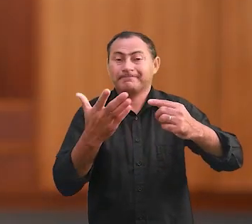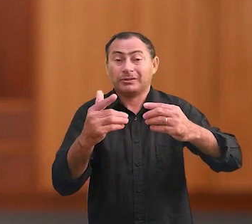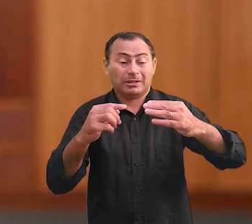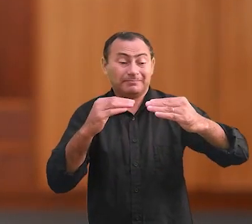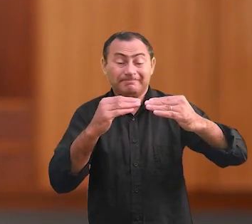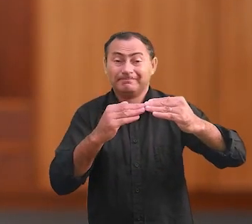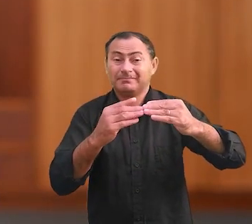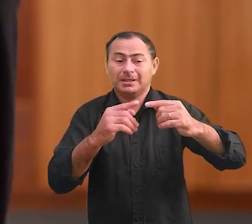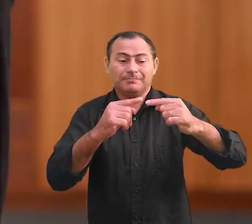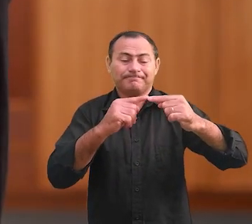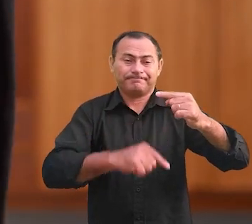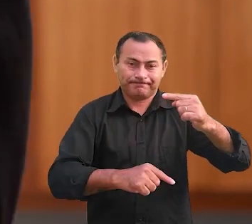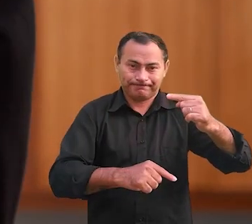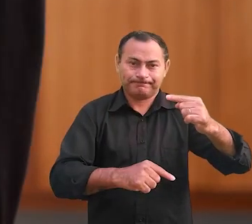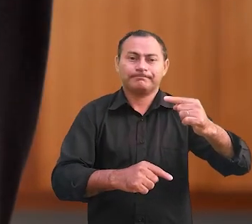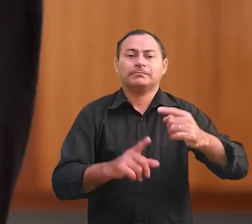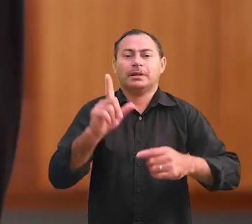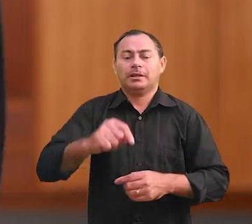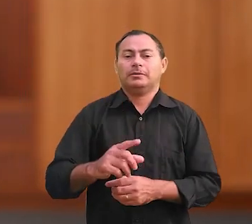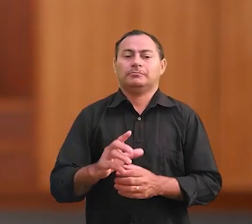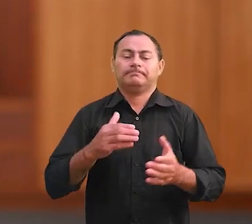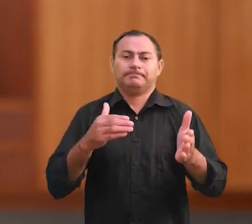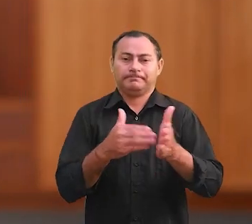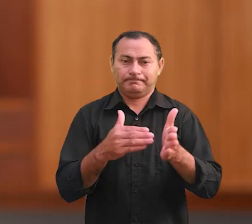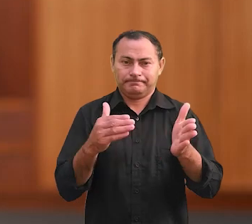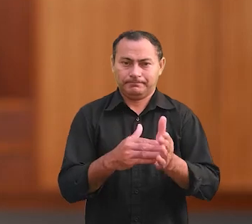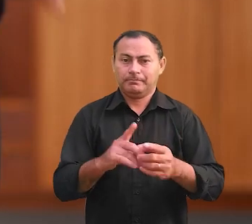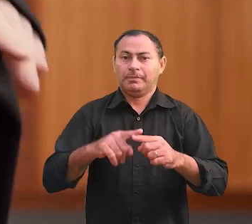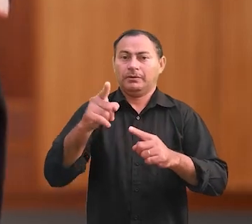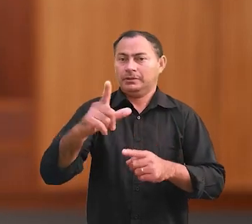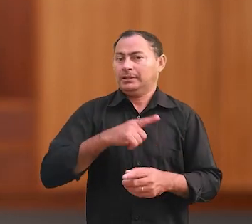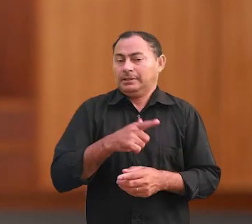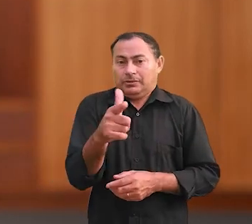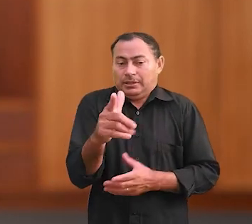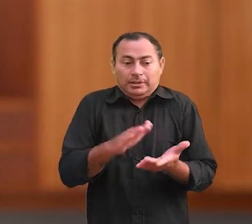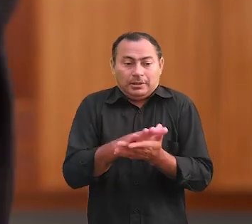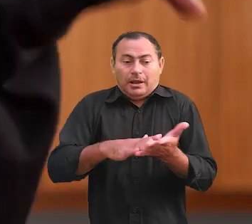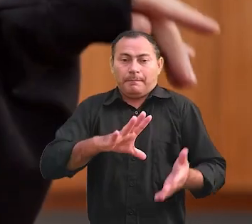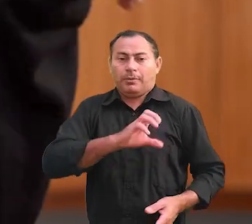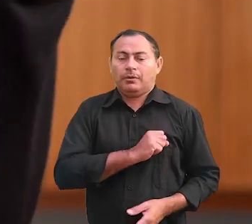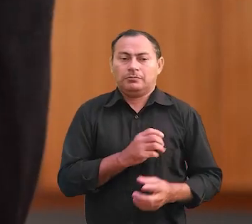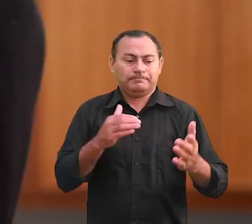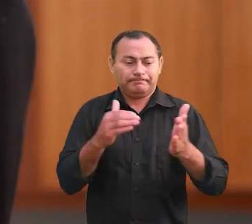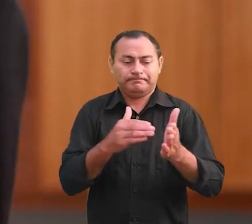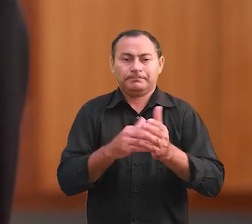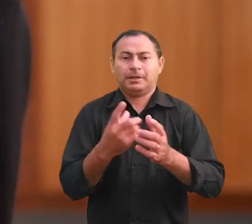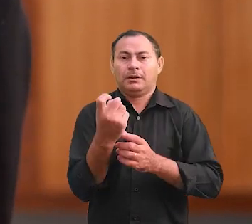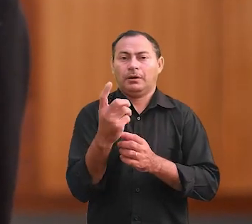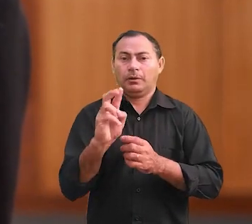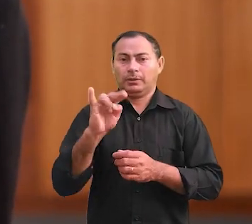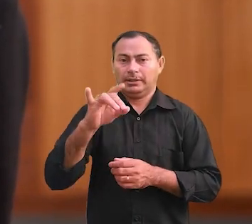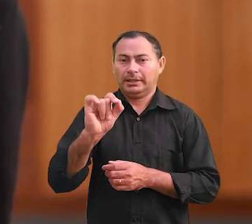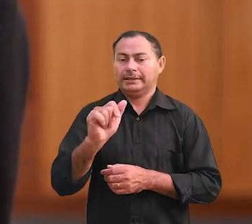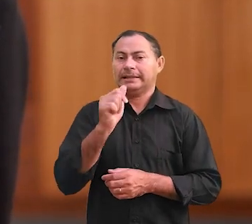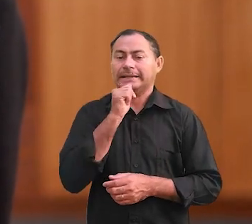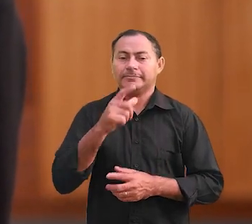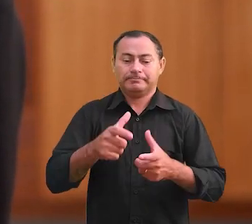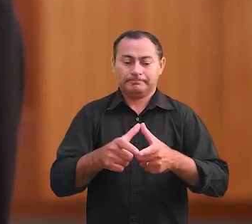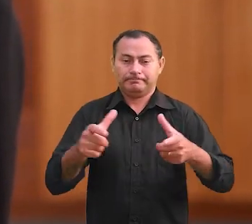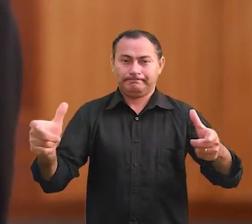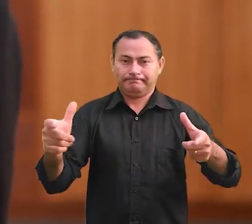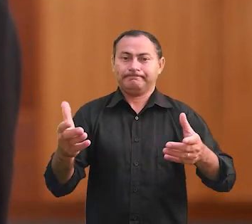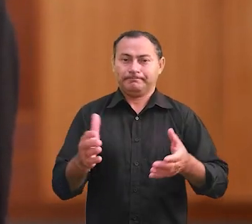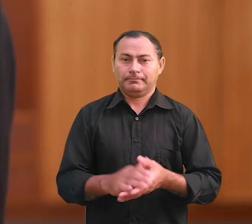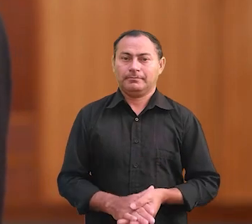compatibilidade há incompatibilidades será um obstáculo Nossa e você não tem amor obstáculo a unidade ainda